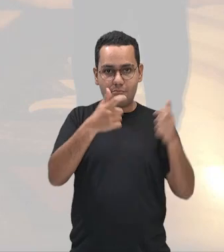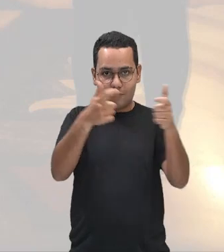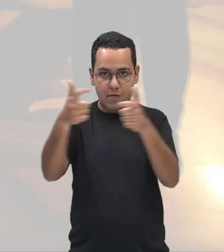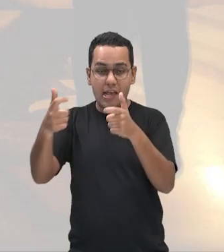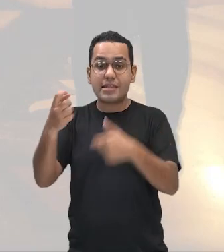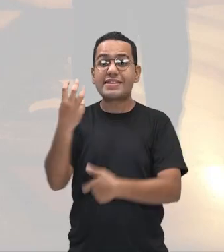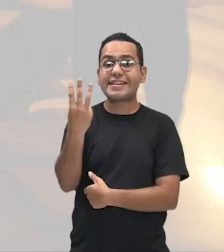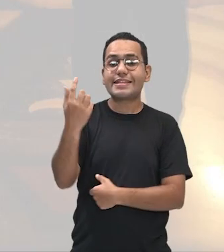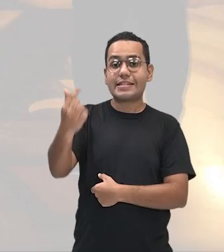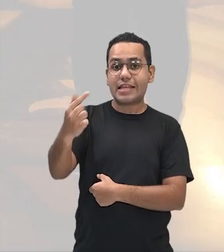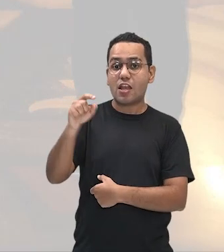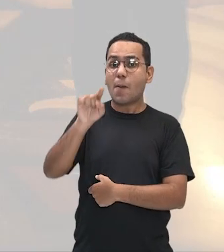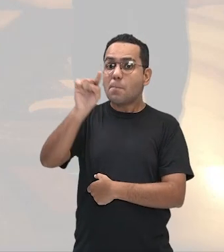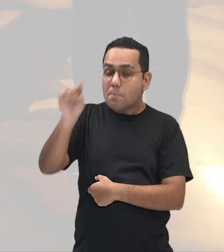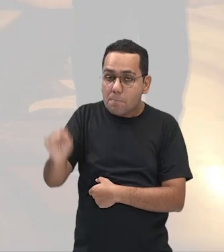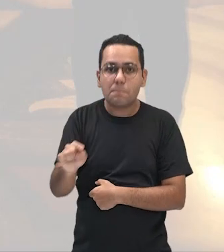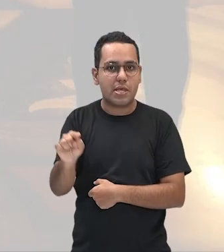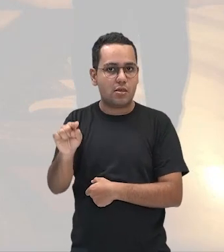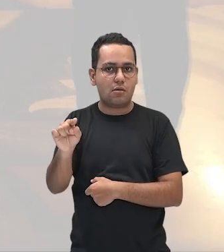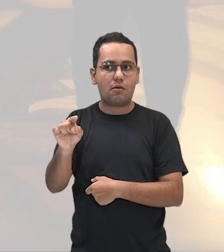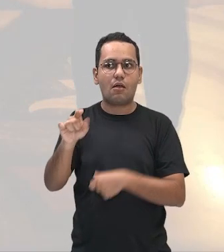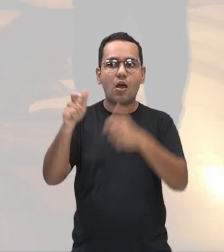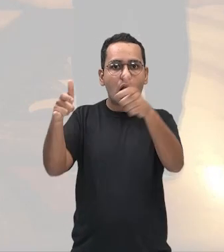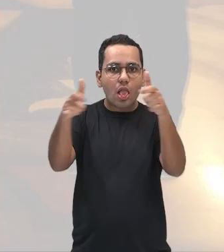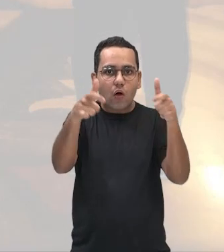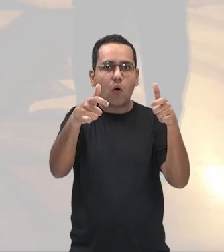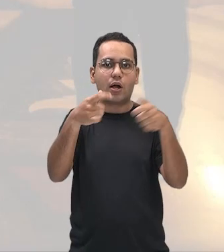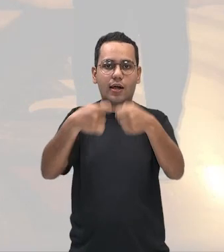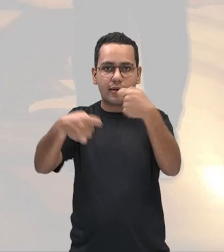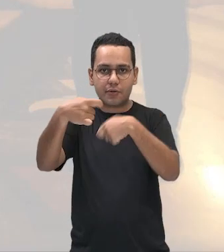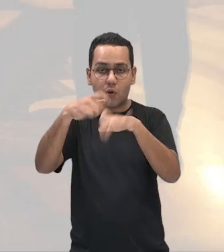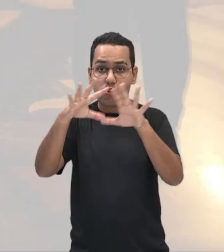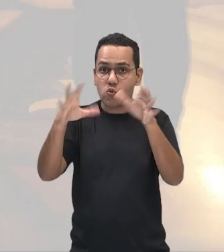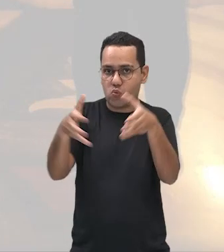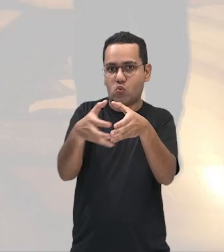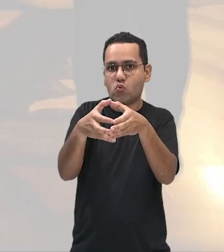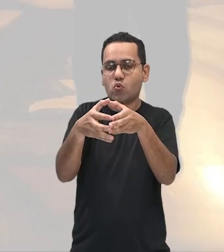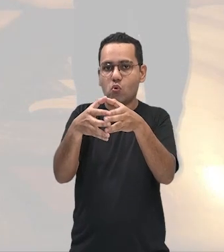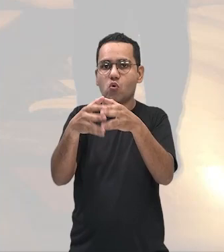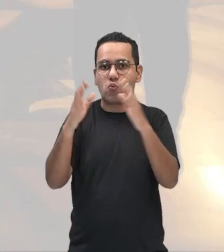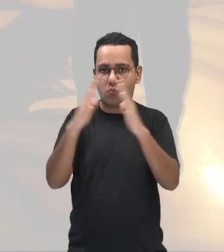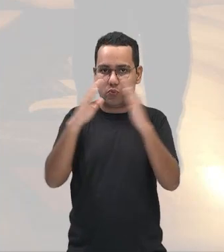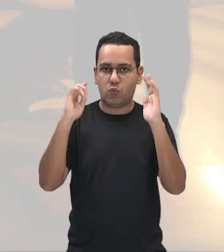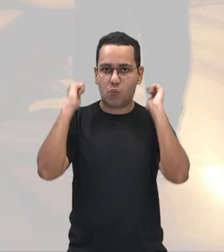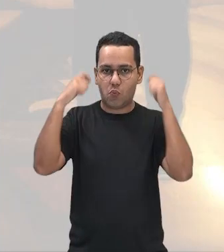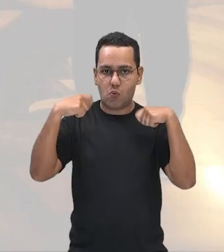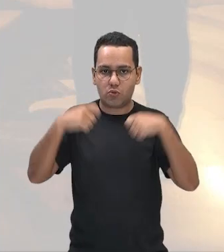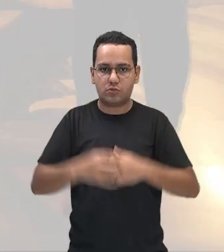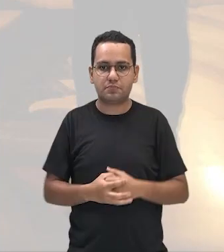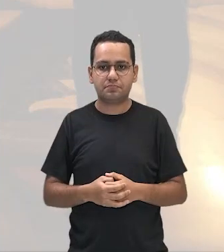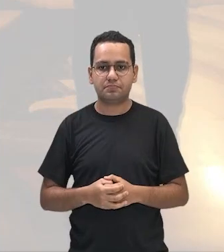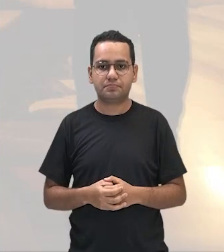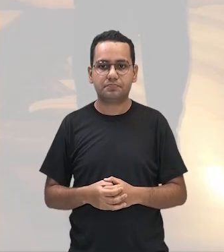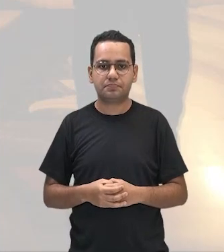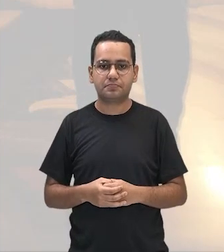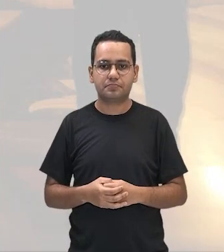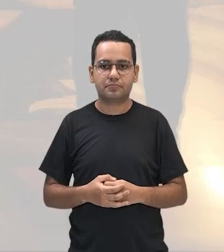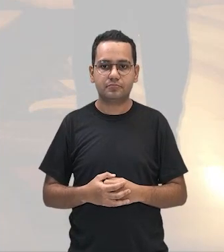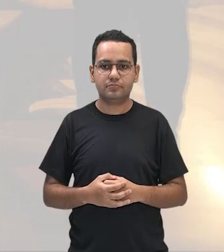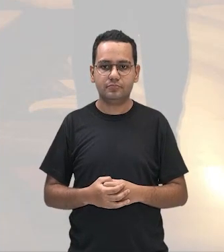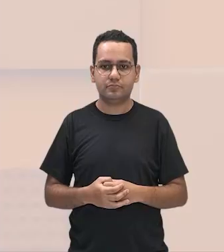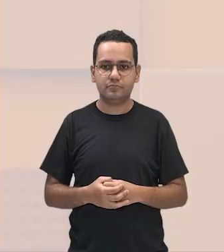talvez exagerado, mas a ordem ela é importante dentro desse sistema dos monastérios.